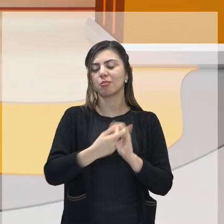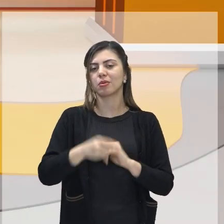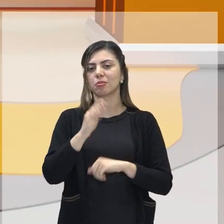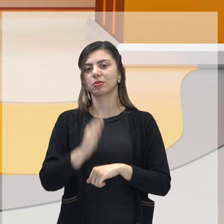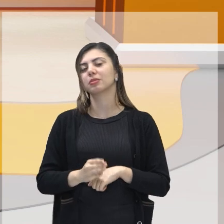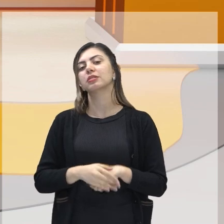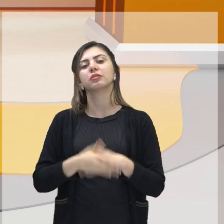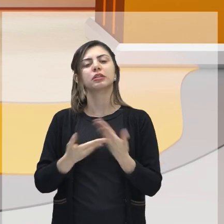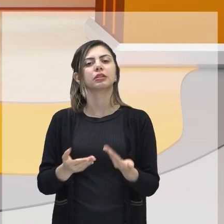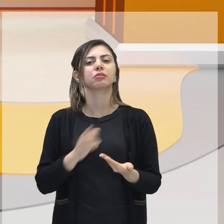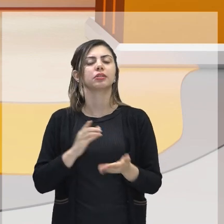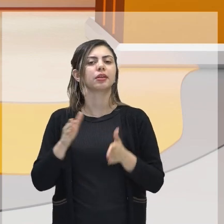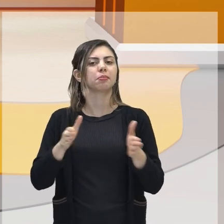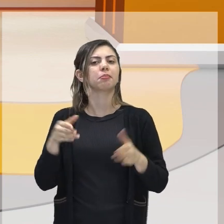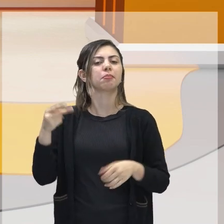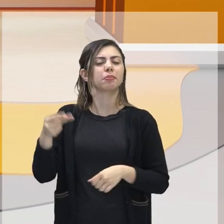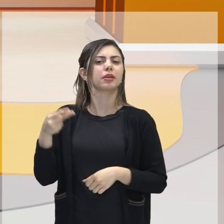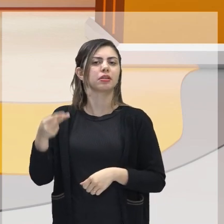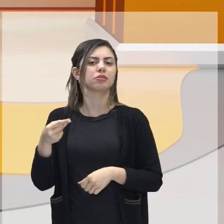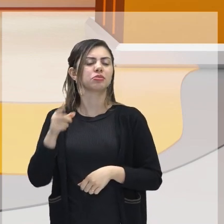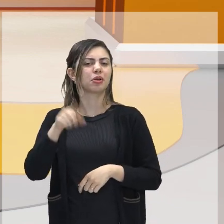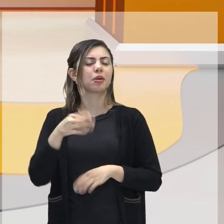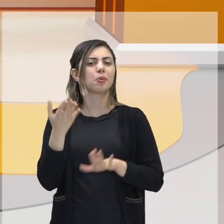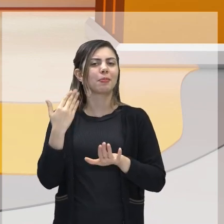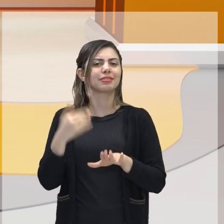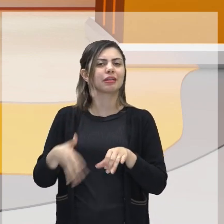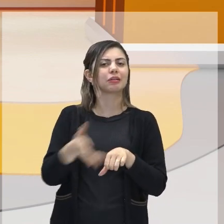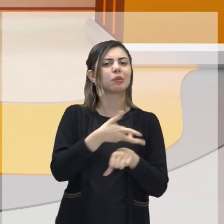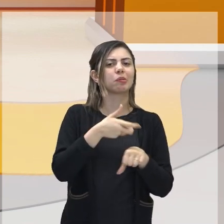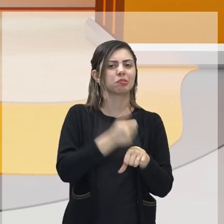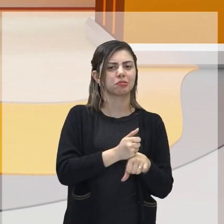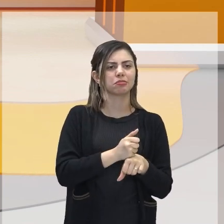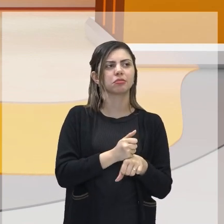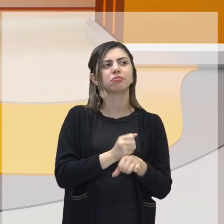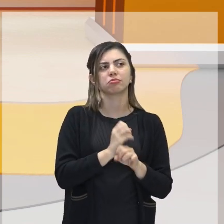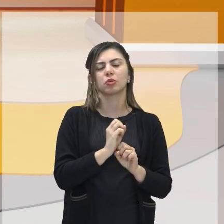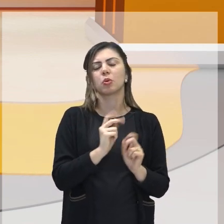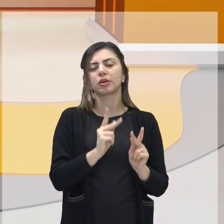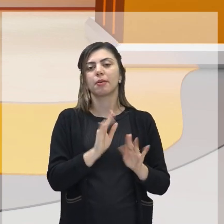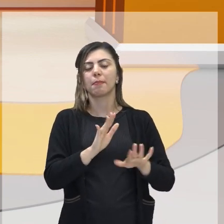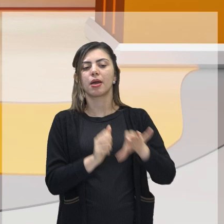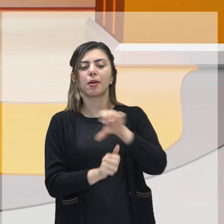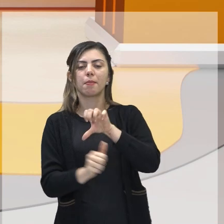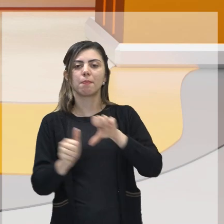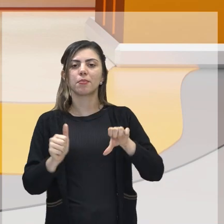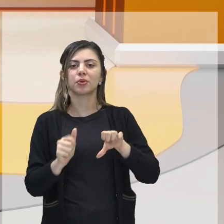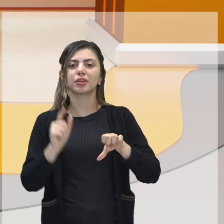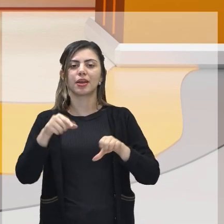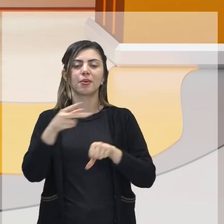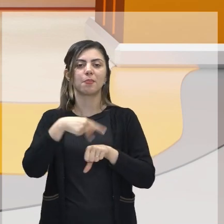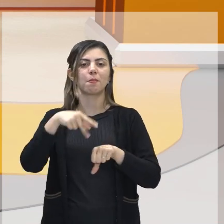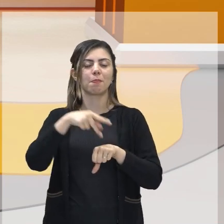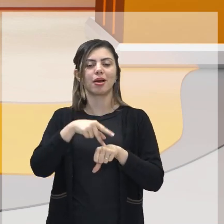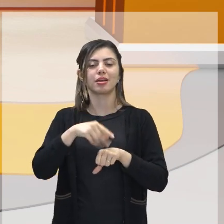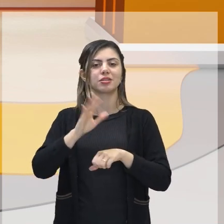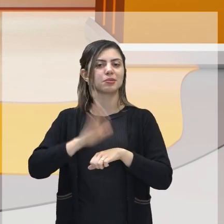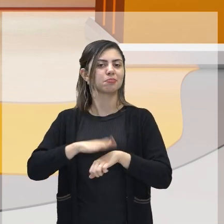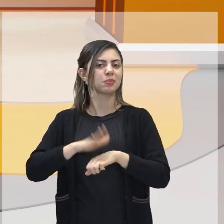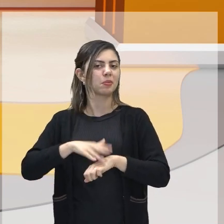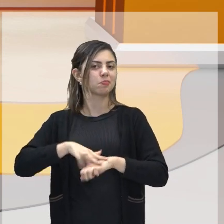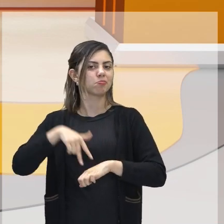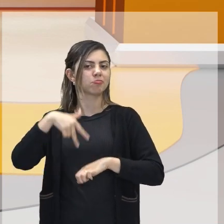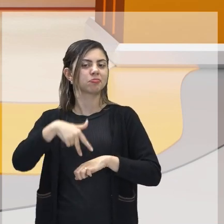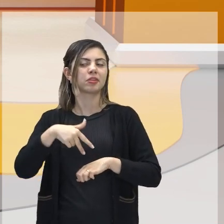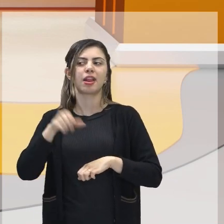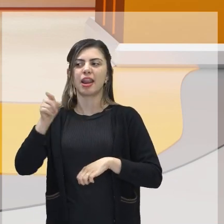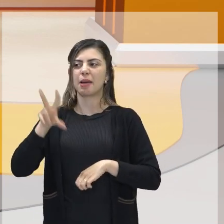momento? Ué, o Brasil não era uma colônia? Então agora ele é uma nação autônoma, livre de quem? De Portugal.